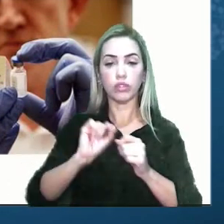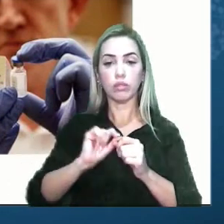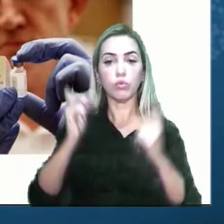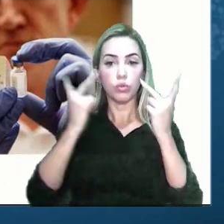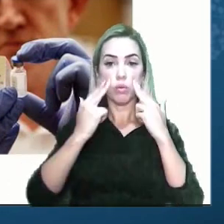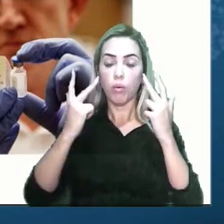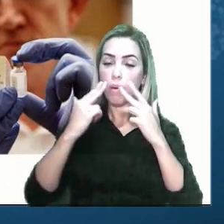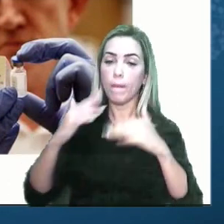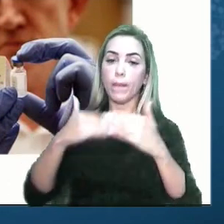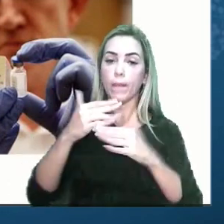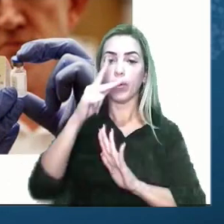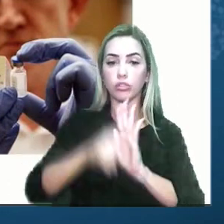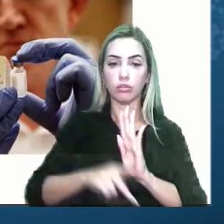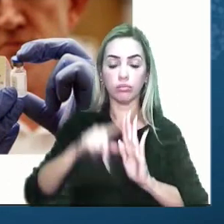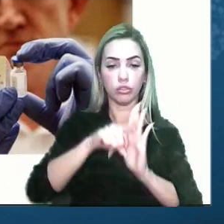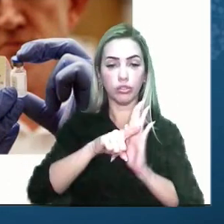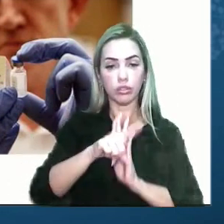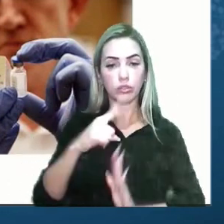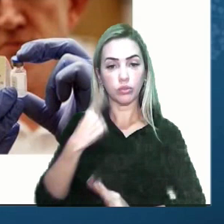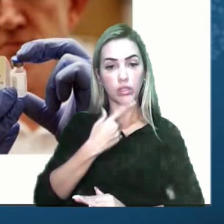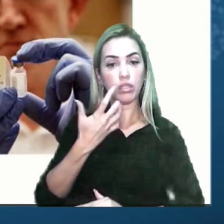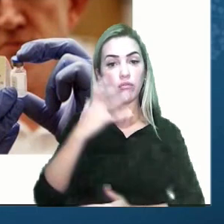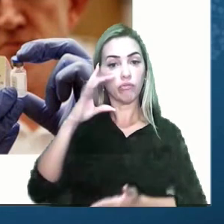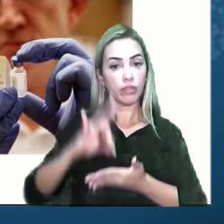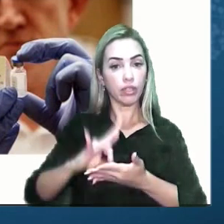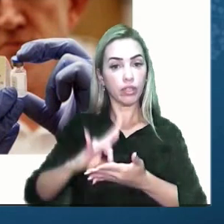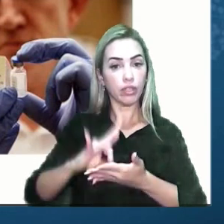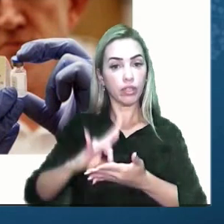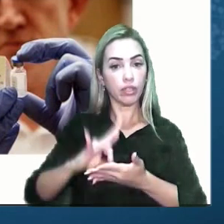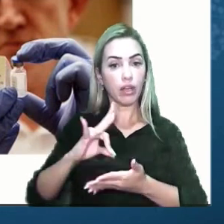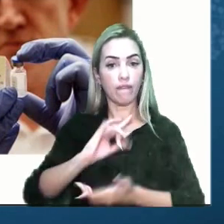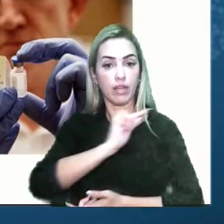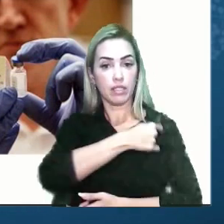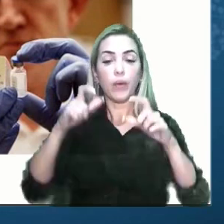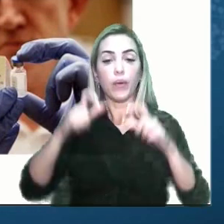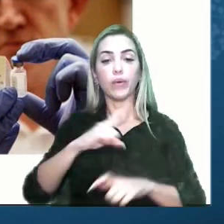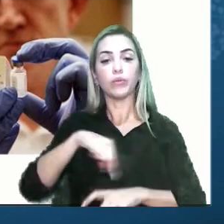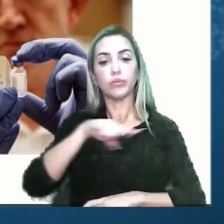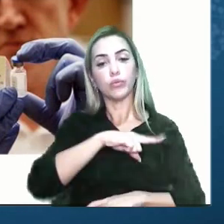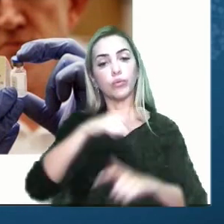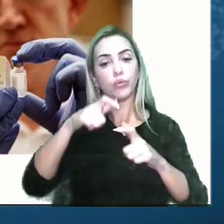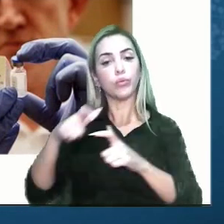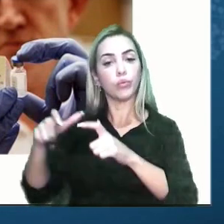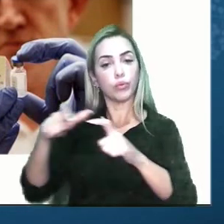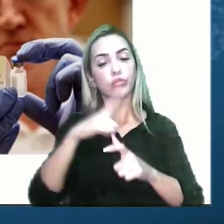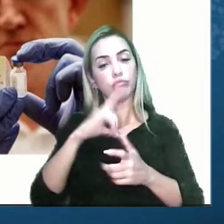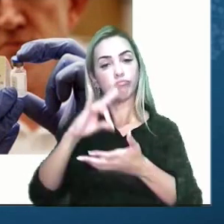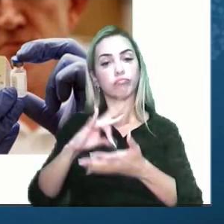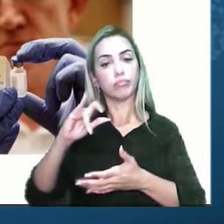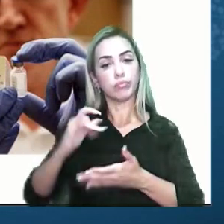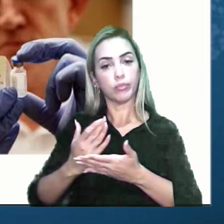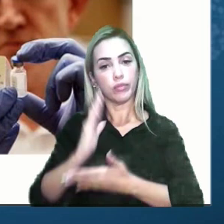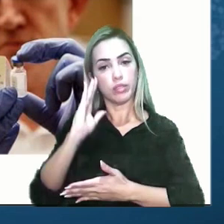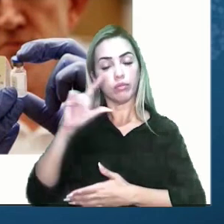nosso projeto de pesquisa. Queríamos realmente colocar a vacina nas nossas provetas, tínhamos que realmente ter aprovação